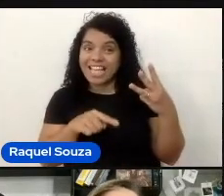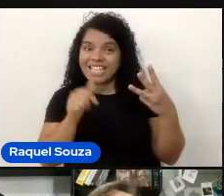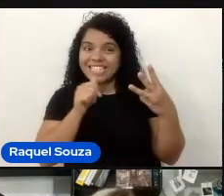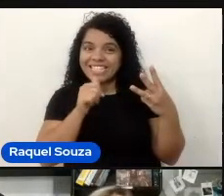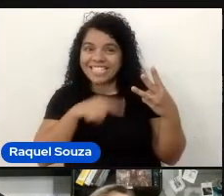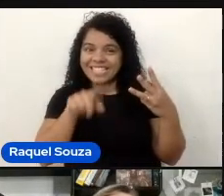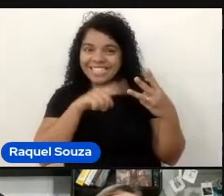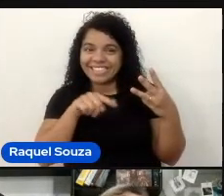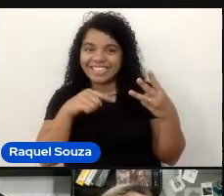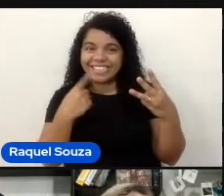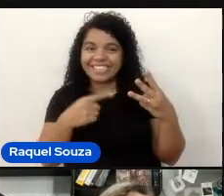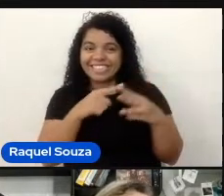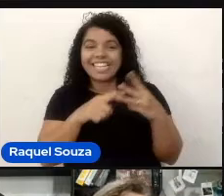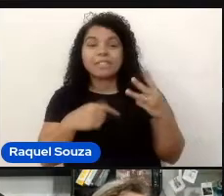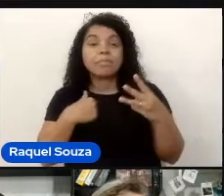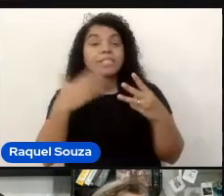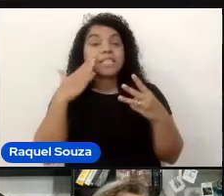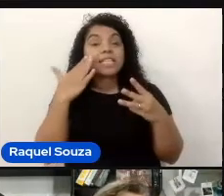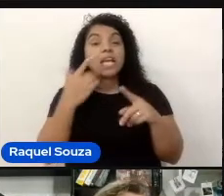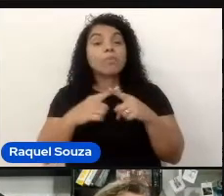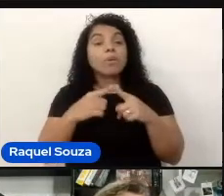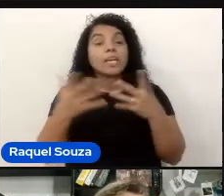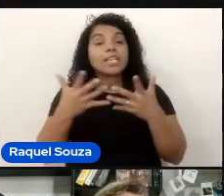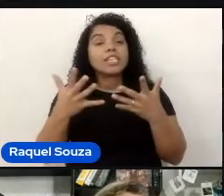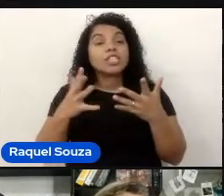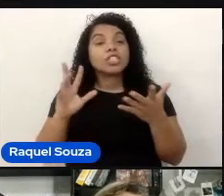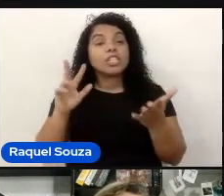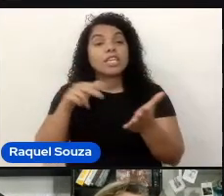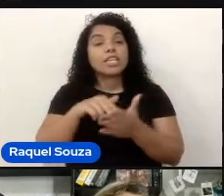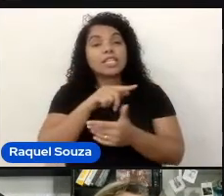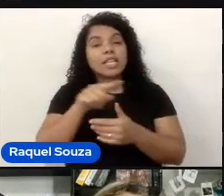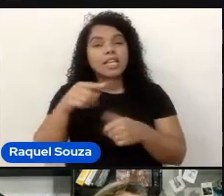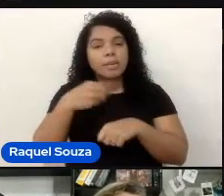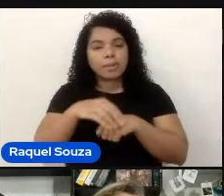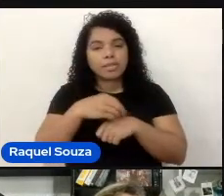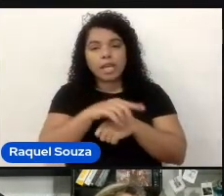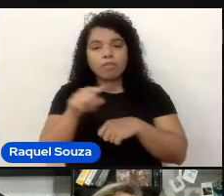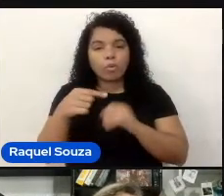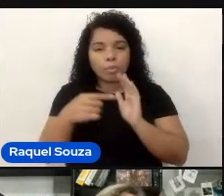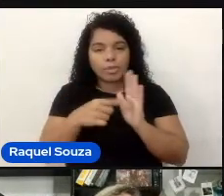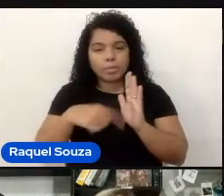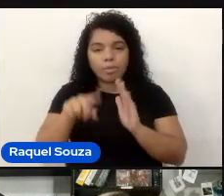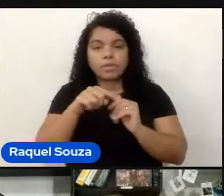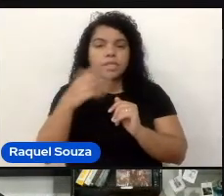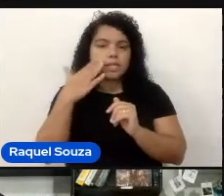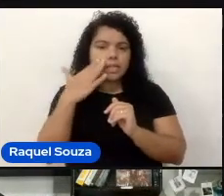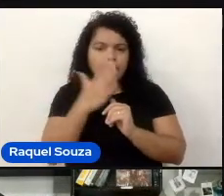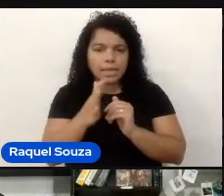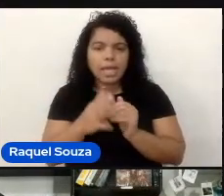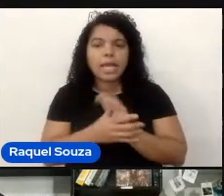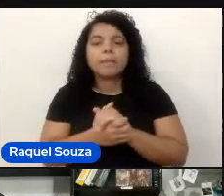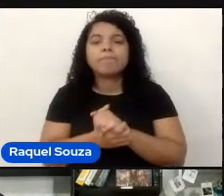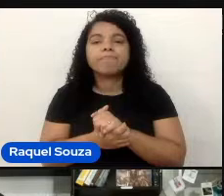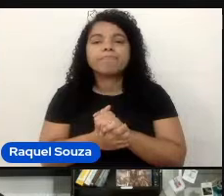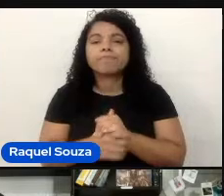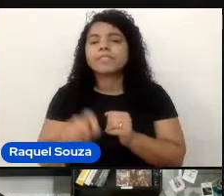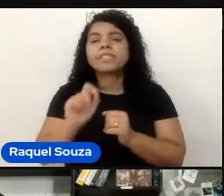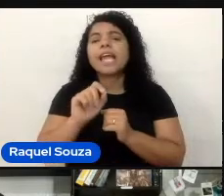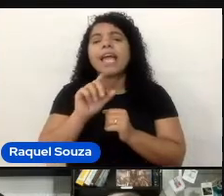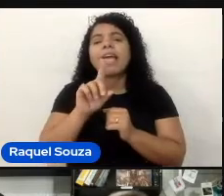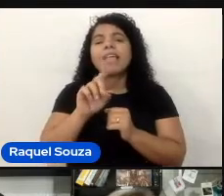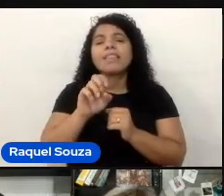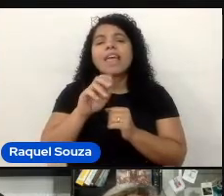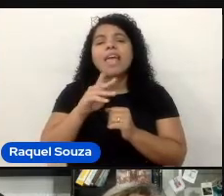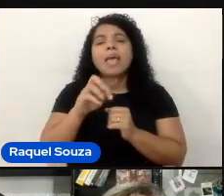vocês entenderem por que é que a gente quis vir para cá, né? Vou passar aqui um pouquinho para vocês entenderem quem é a Débora, quem